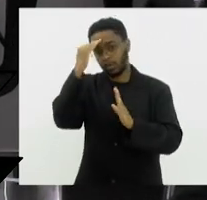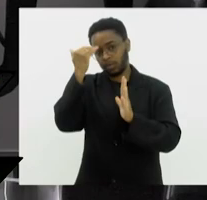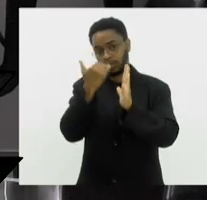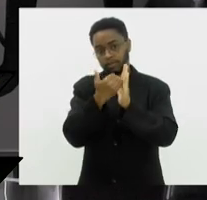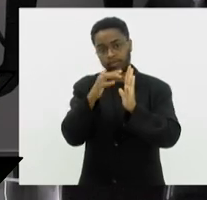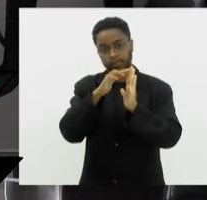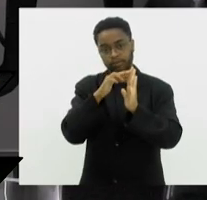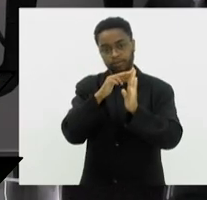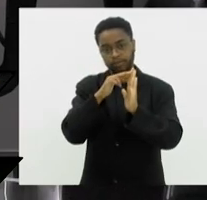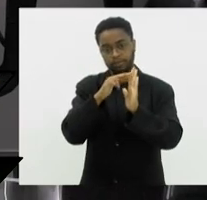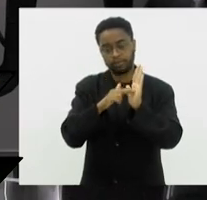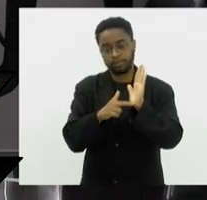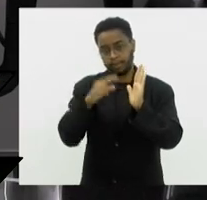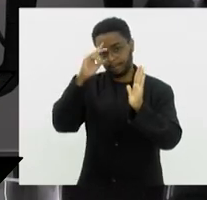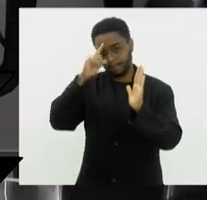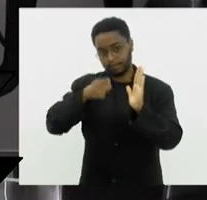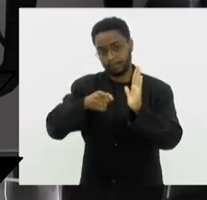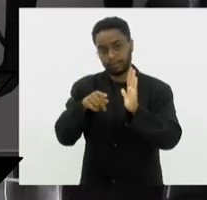determinação